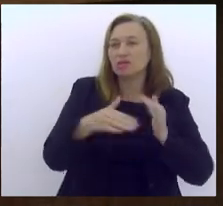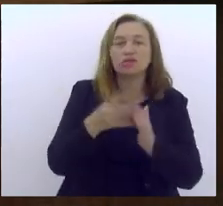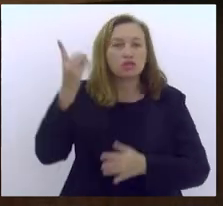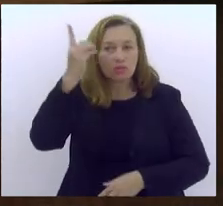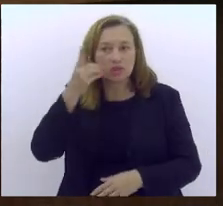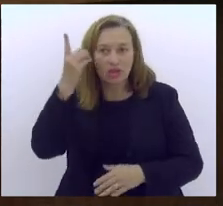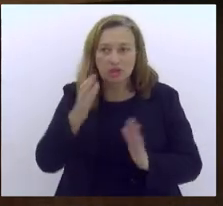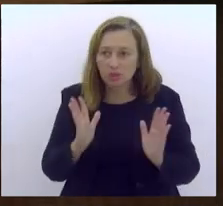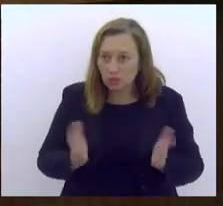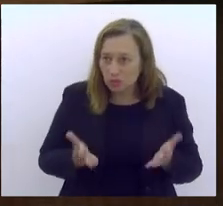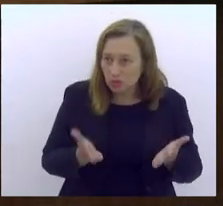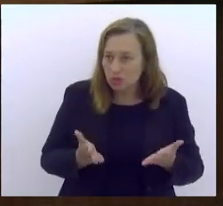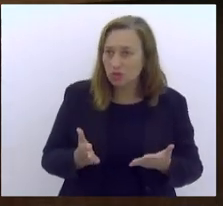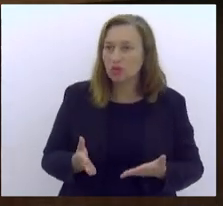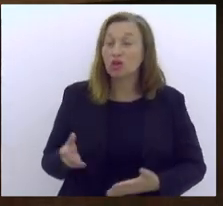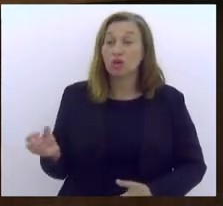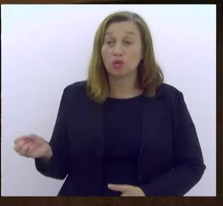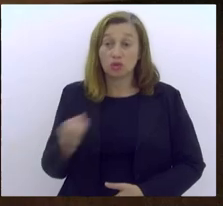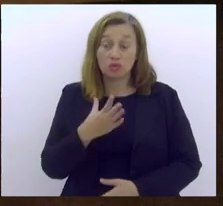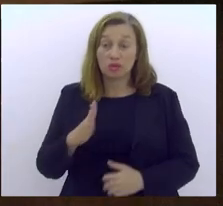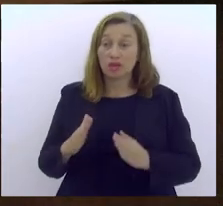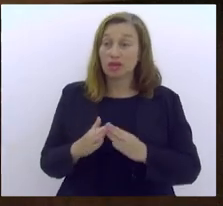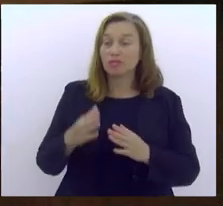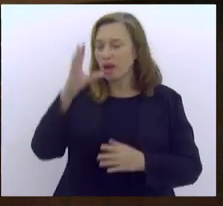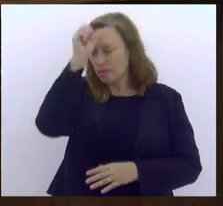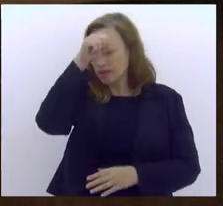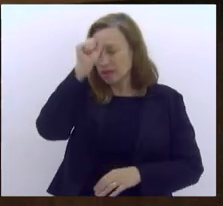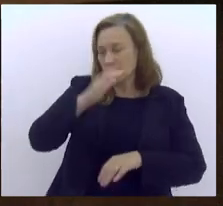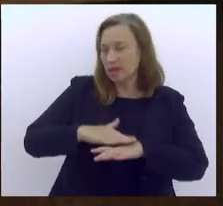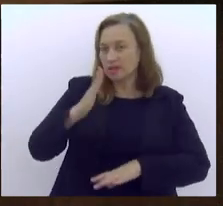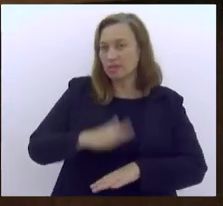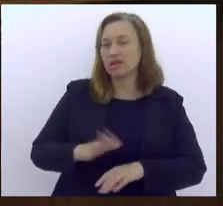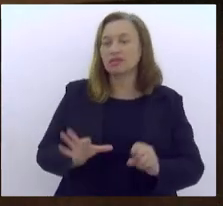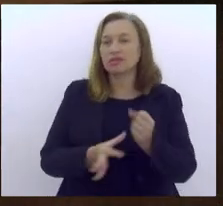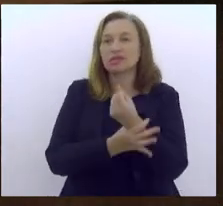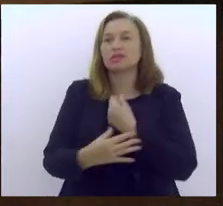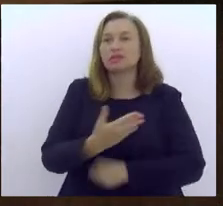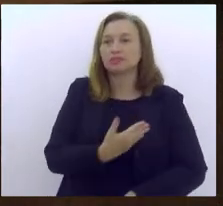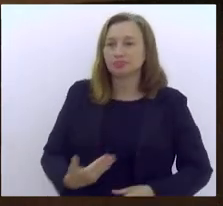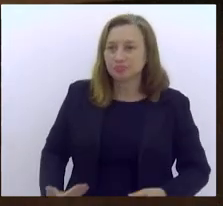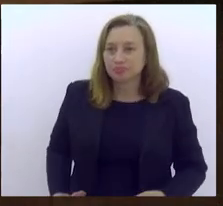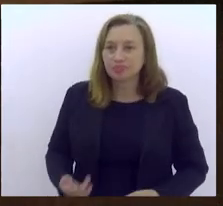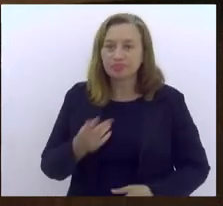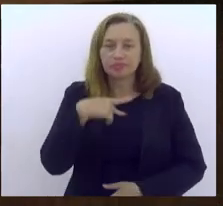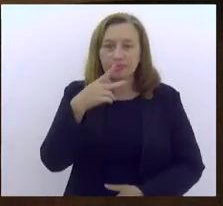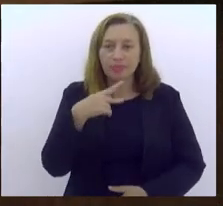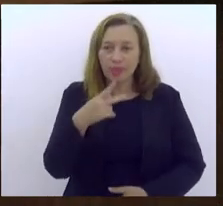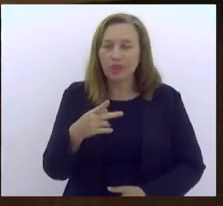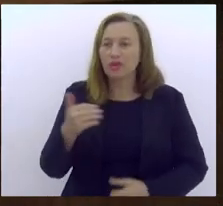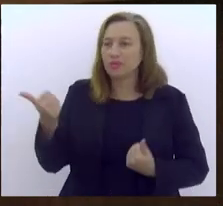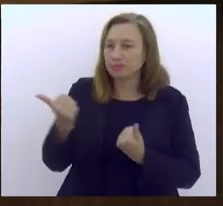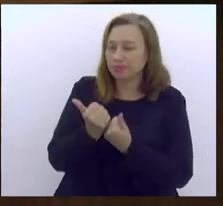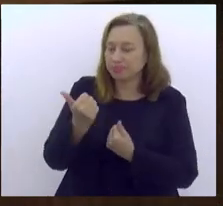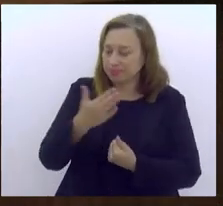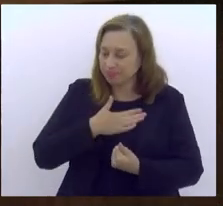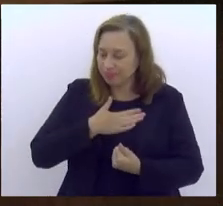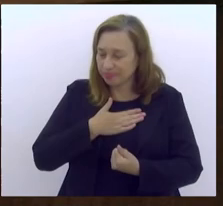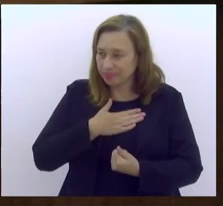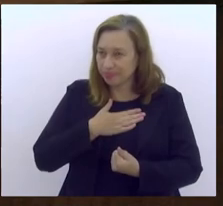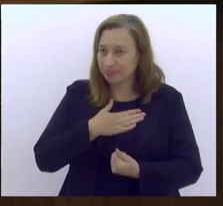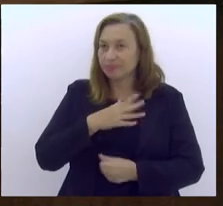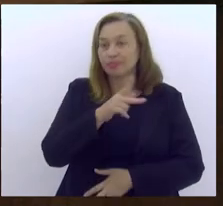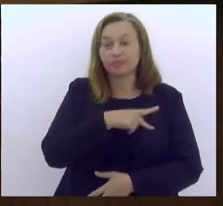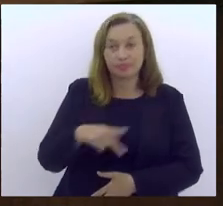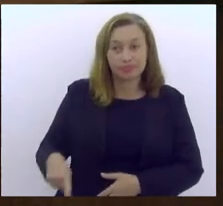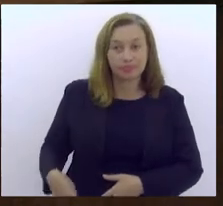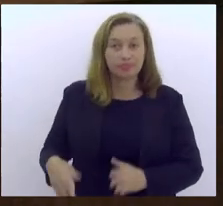que eu estou novo aqui na casa, para aprender cada vez mais sobre a segurança pública, falar que o senhor pode contar comigo, o senhor como presidente dessa